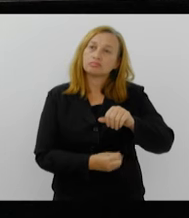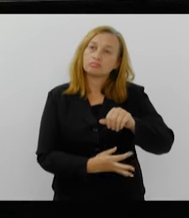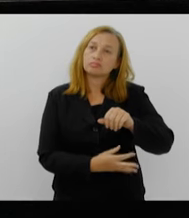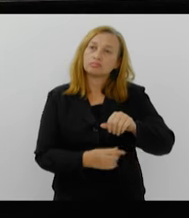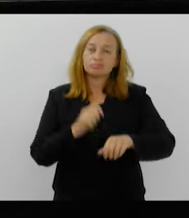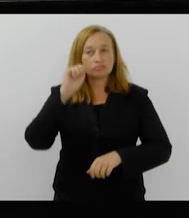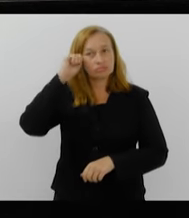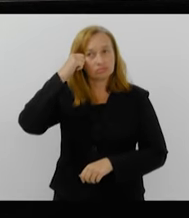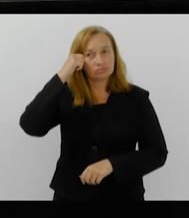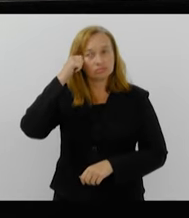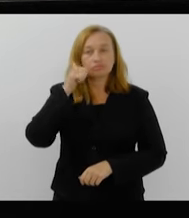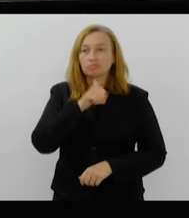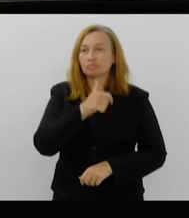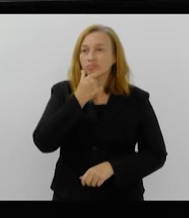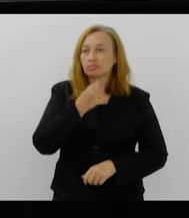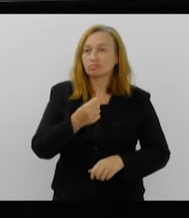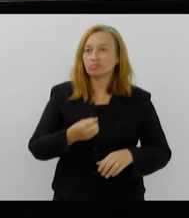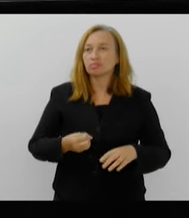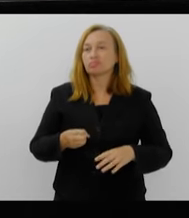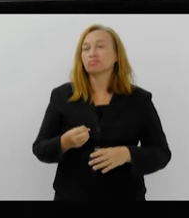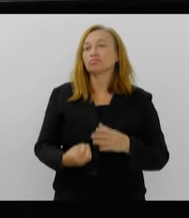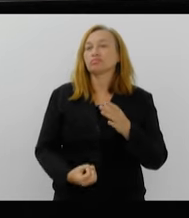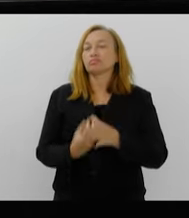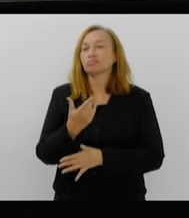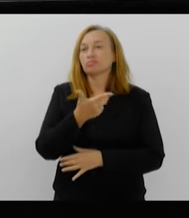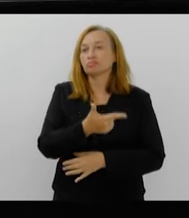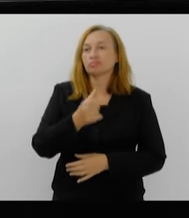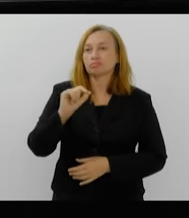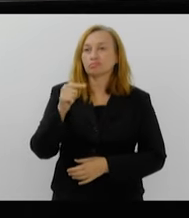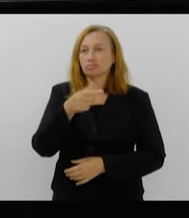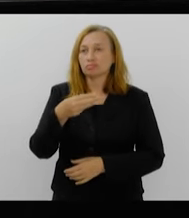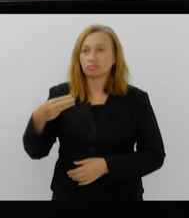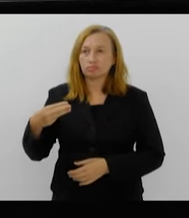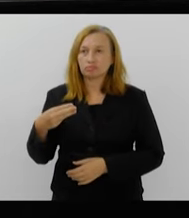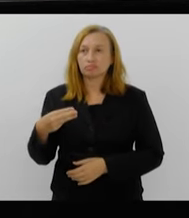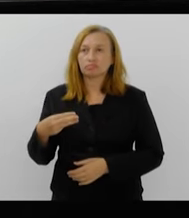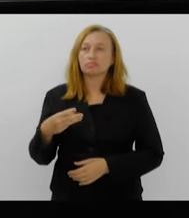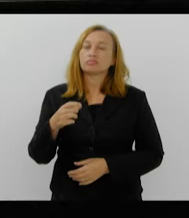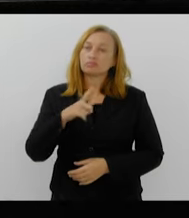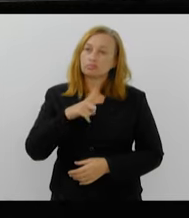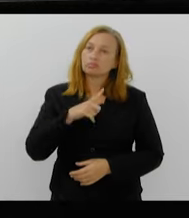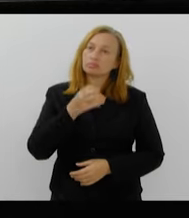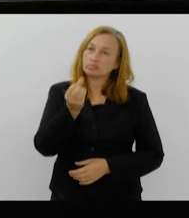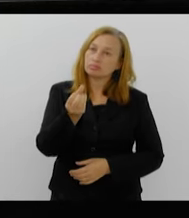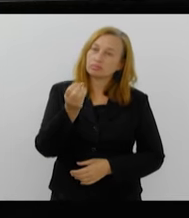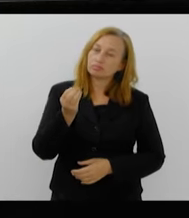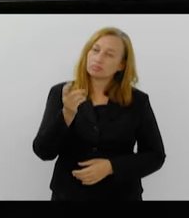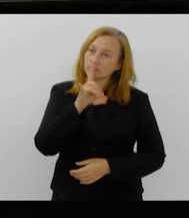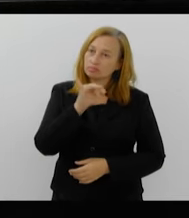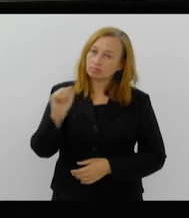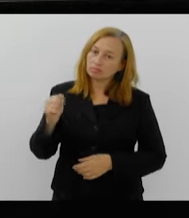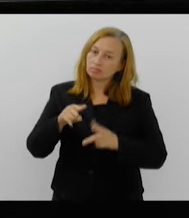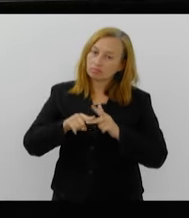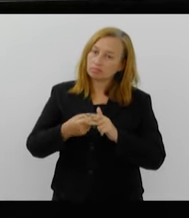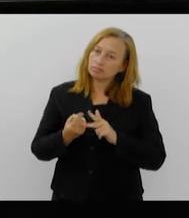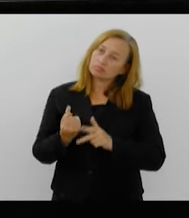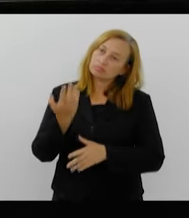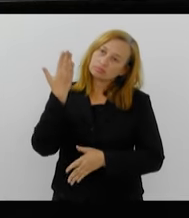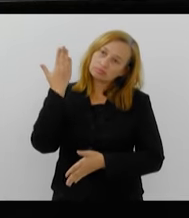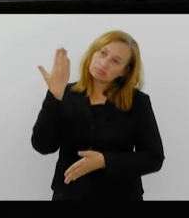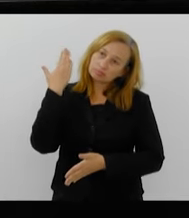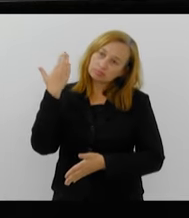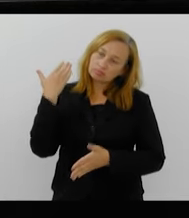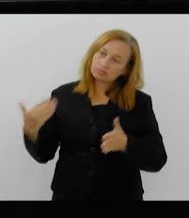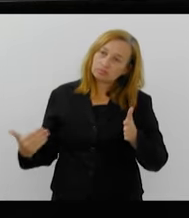criado em 2003, que tinha o Poder Executivo 60 dias para fazer a sua regulamentação lá atrás, esse fundo